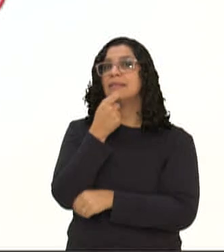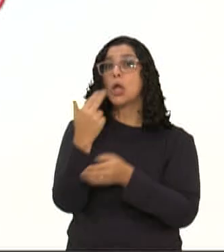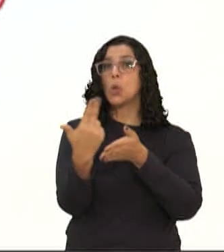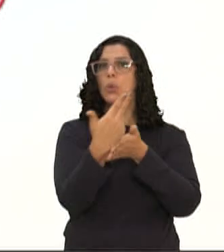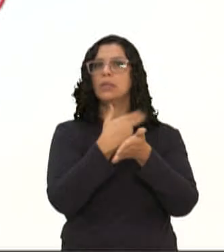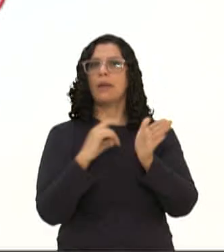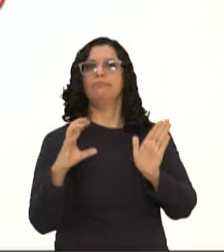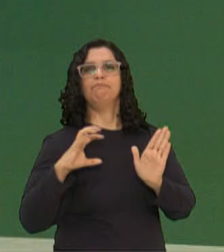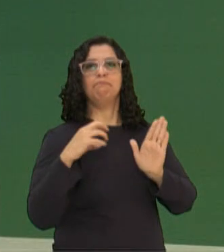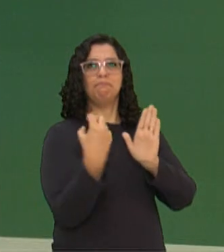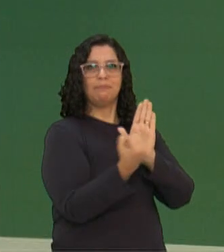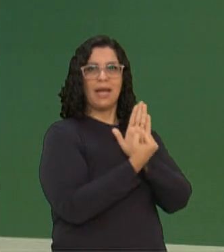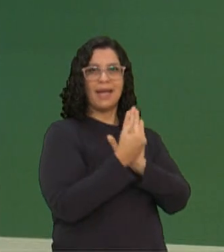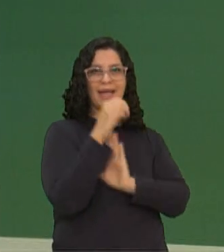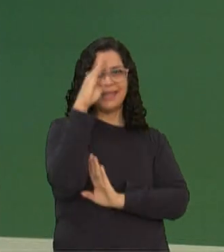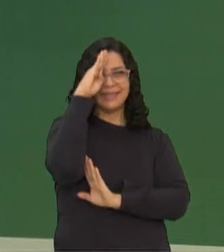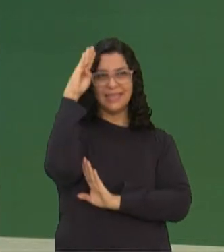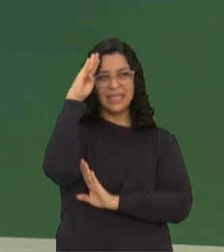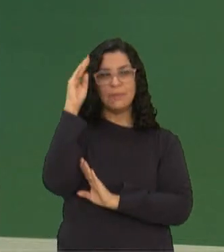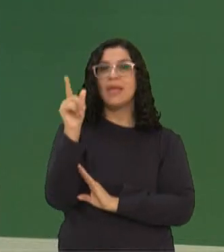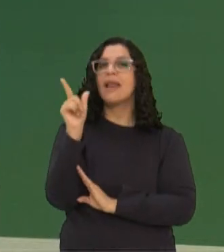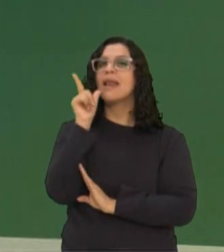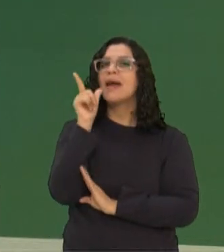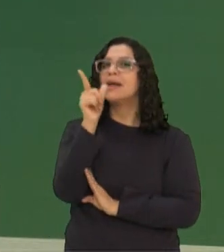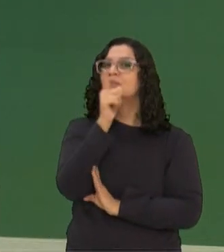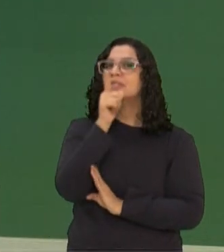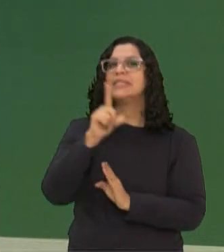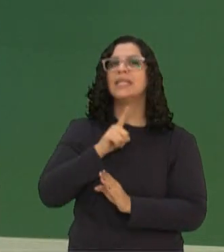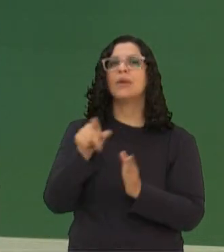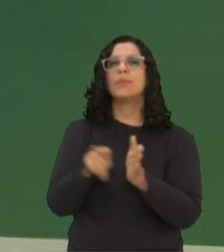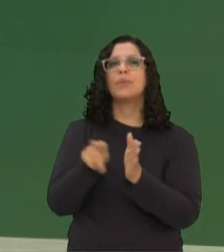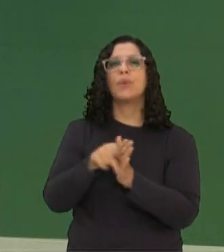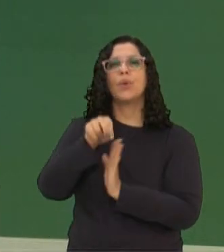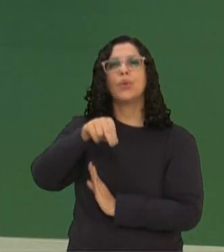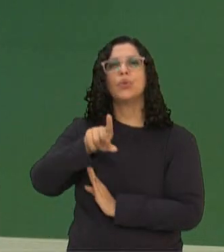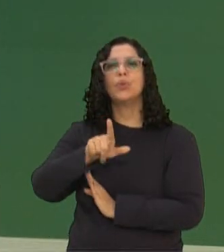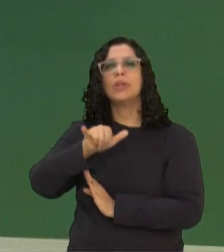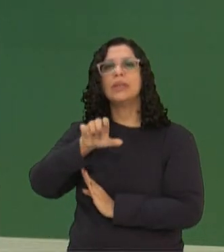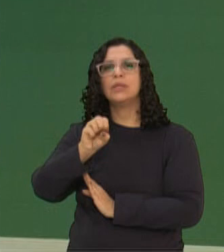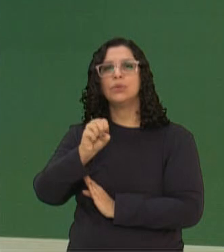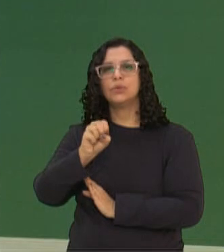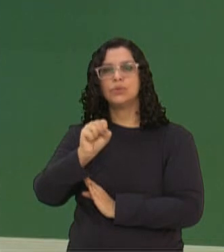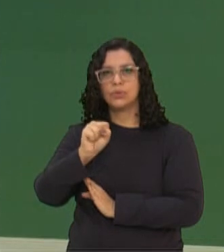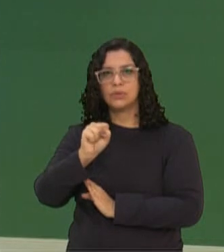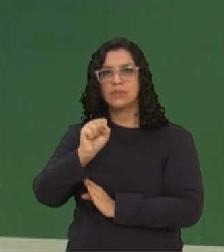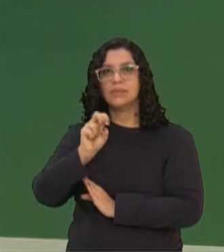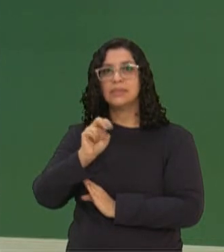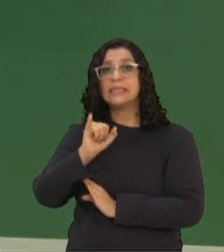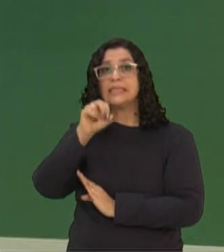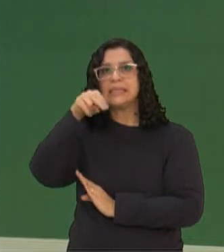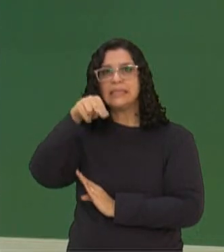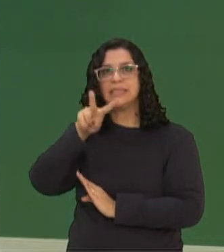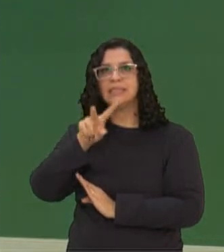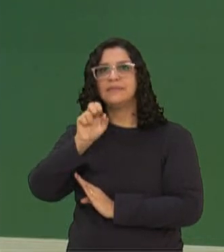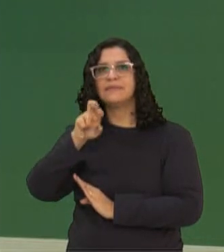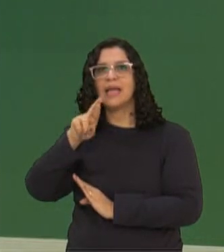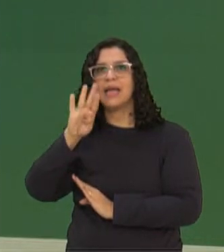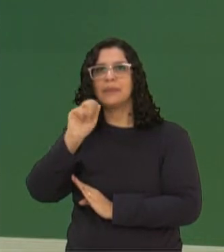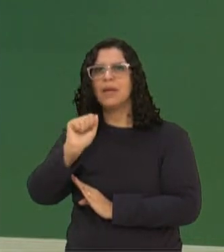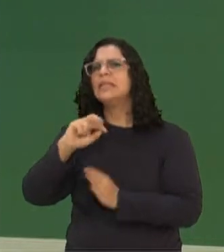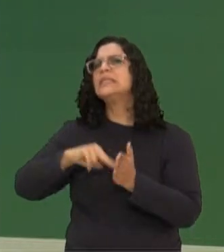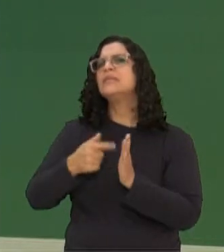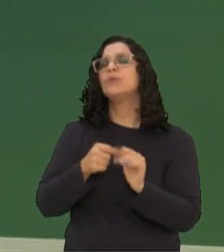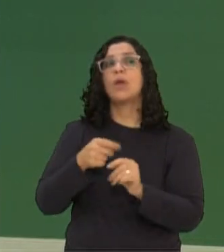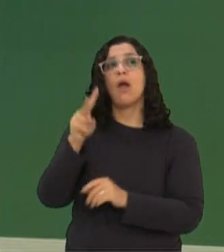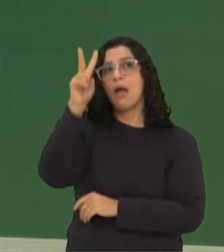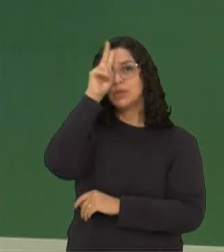Academia de Ciências, o qual traz a frase em latim, nullius in verba. O que isso quer dizer? Bom, a